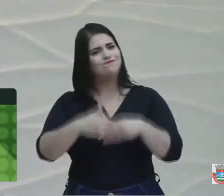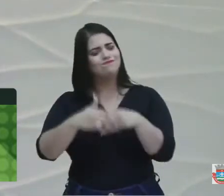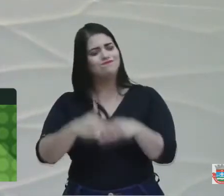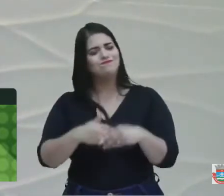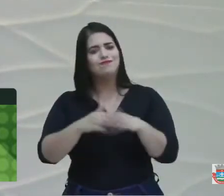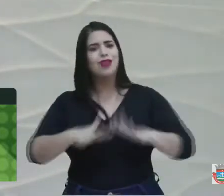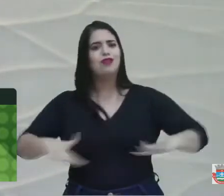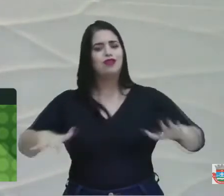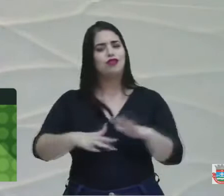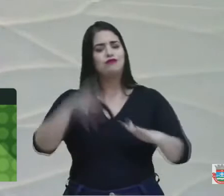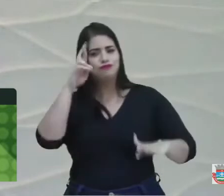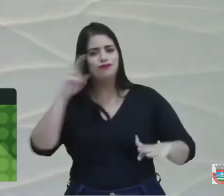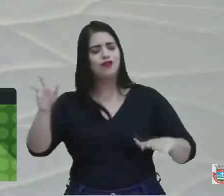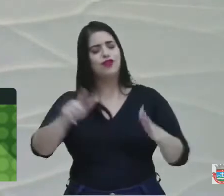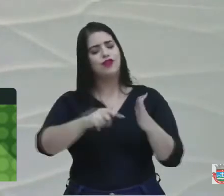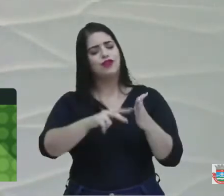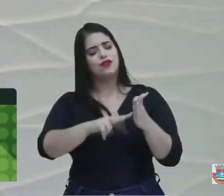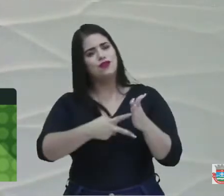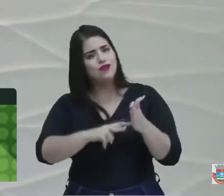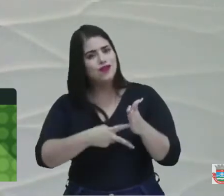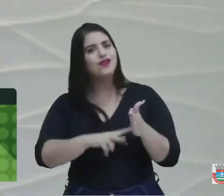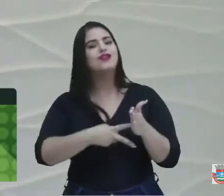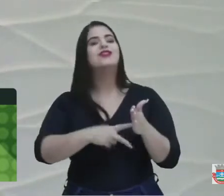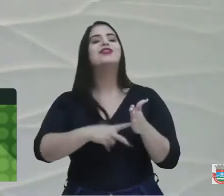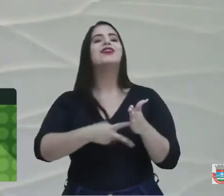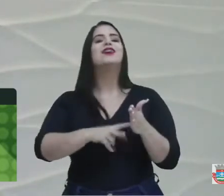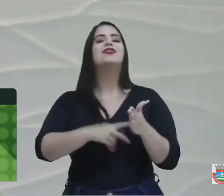sindicato, que inclusive vamos ter a posse